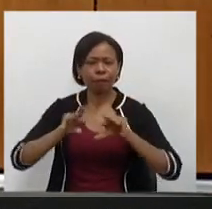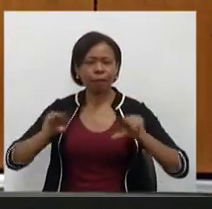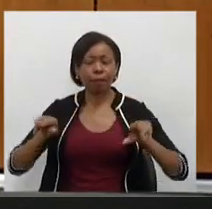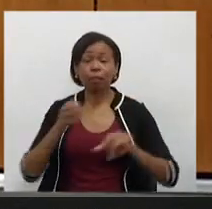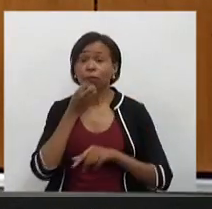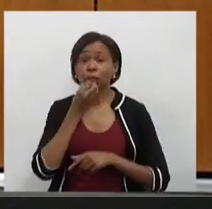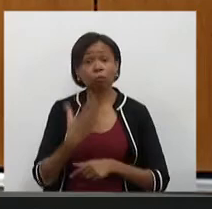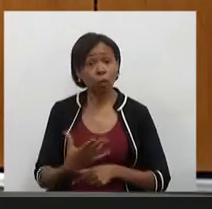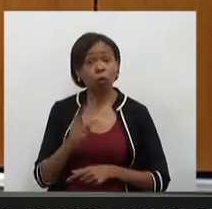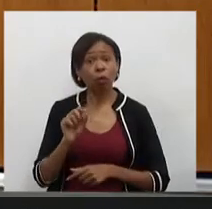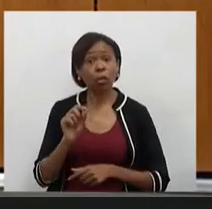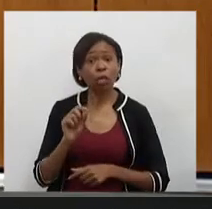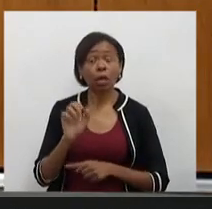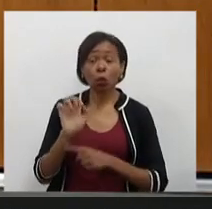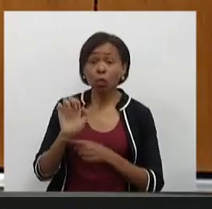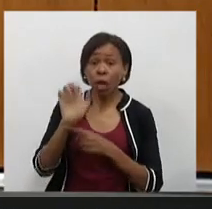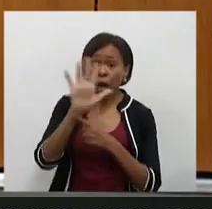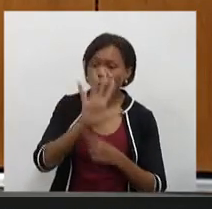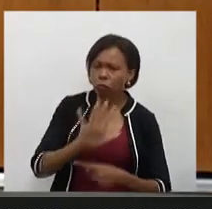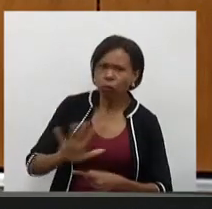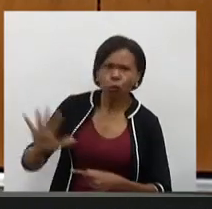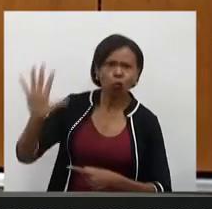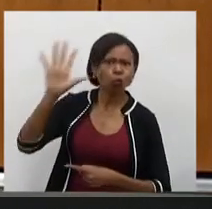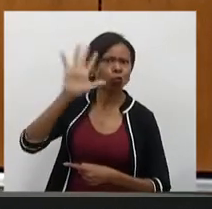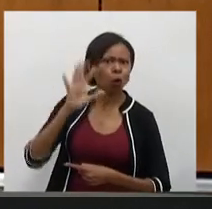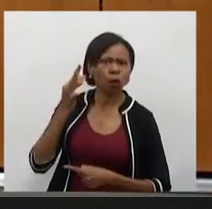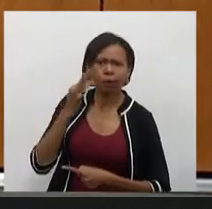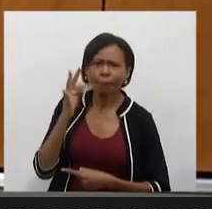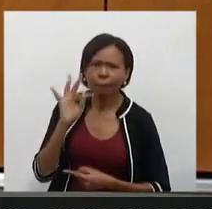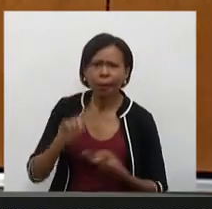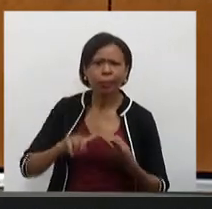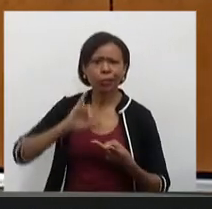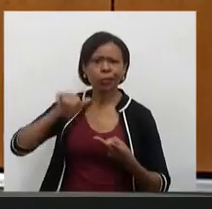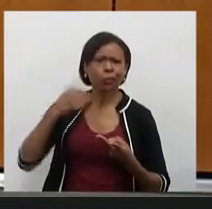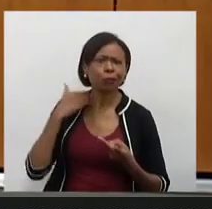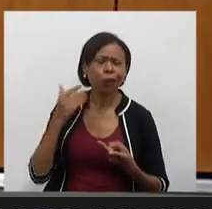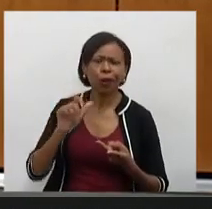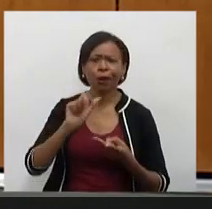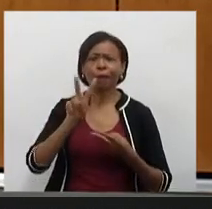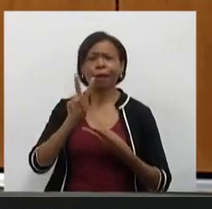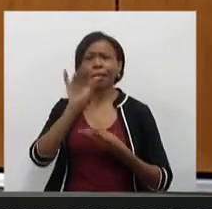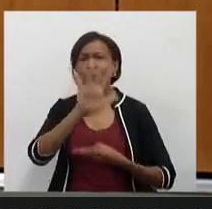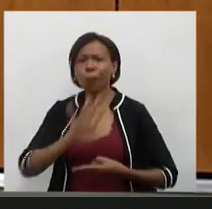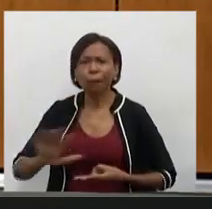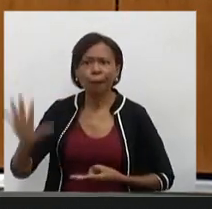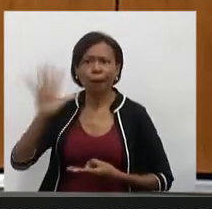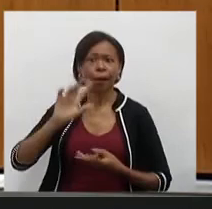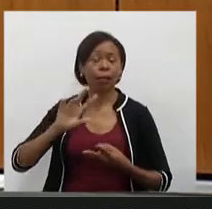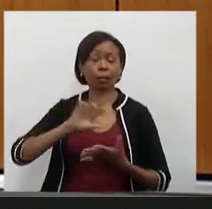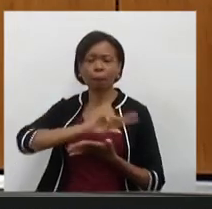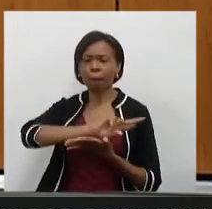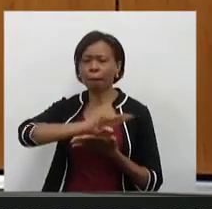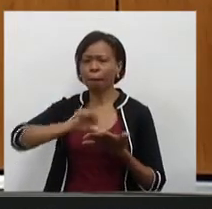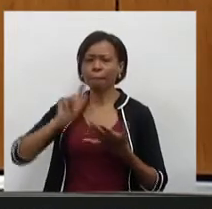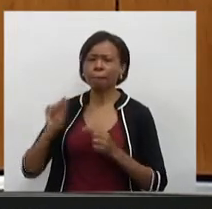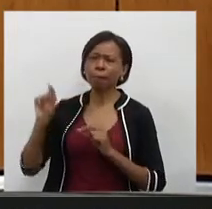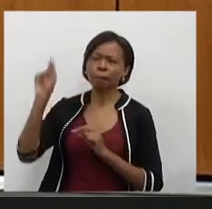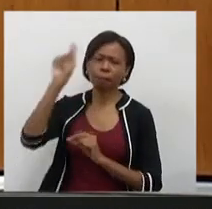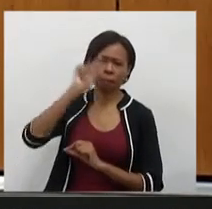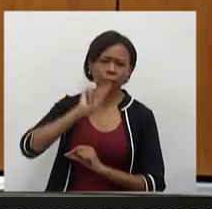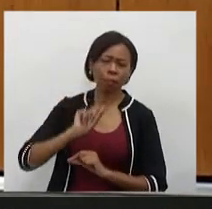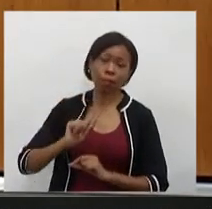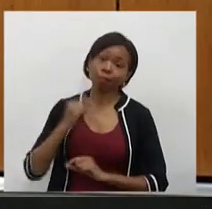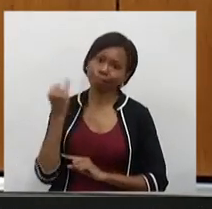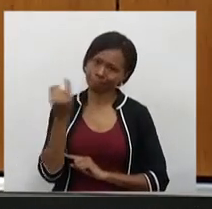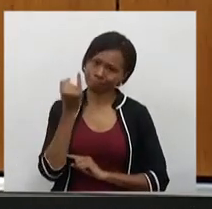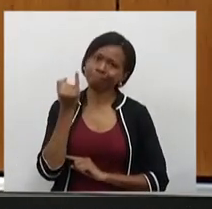o nosso estado inteiro também, né, Teoflotone, Juiz de Fora, Vale do Aço. Isso é muito importante para que a gente